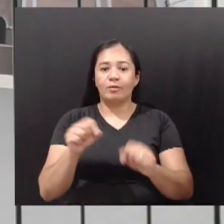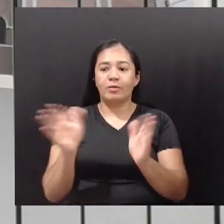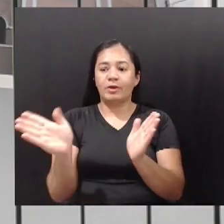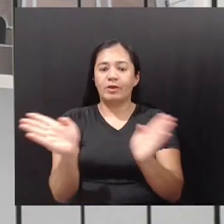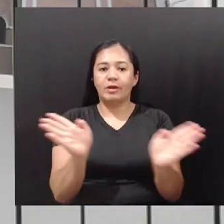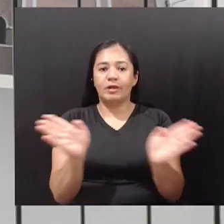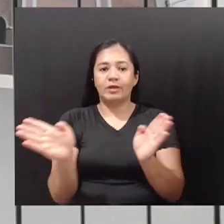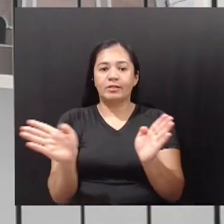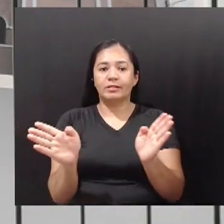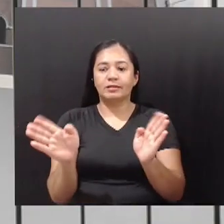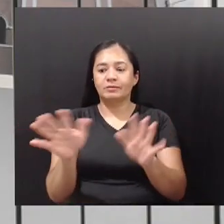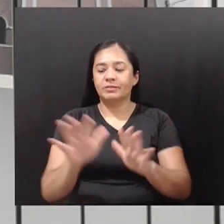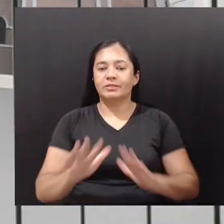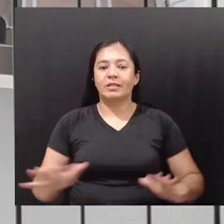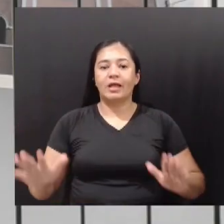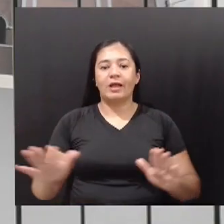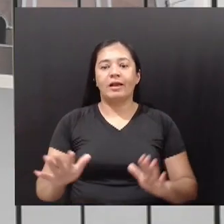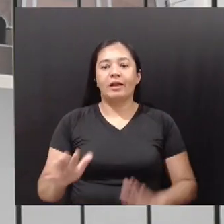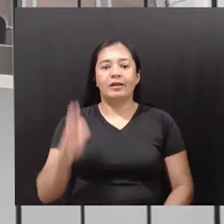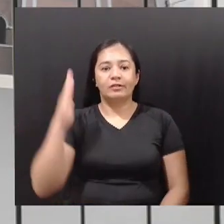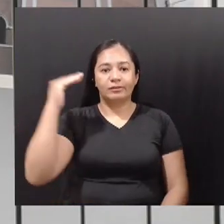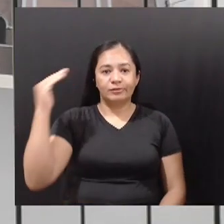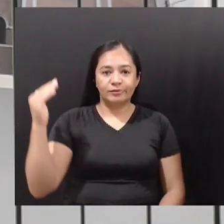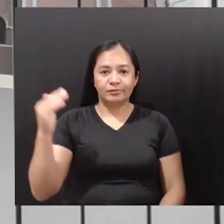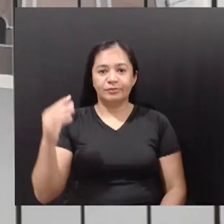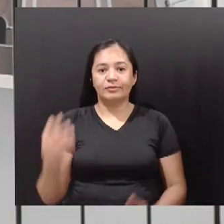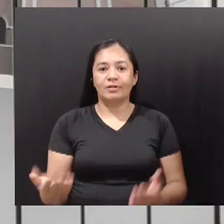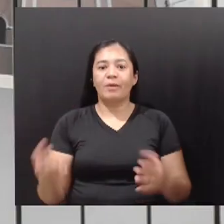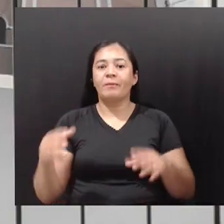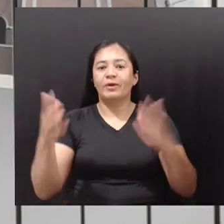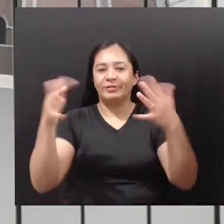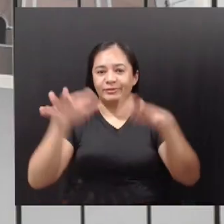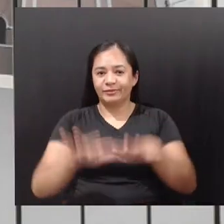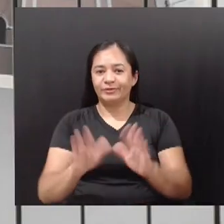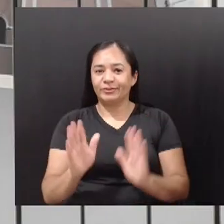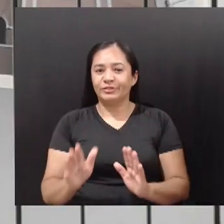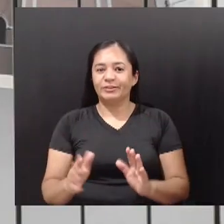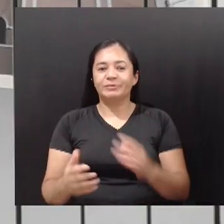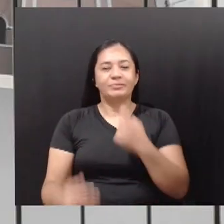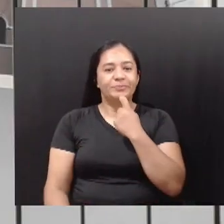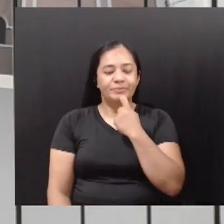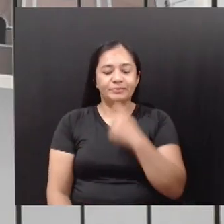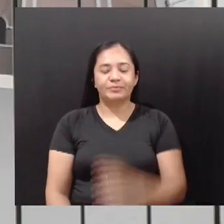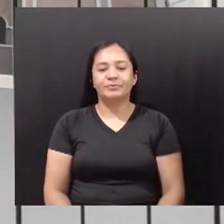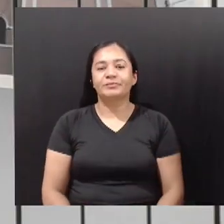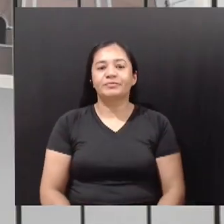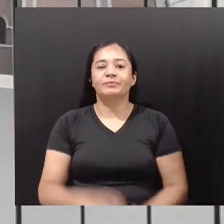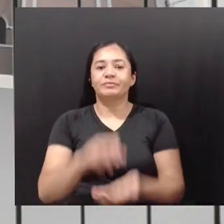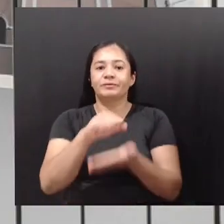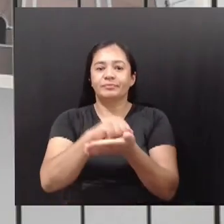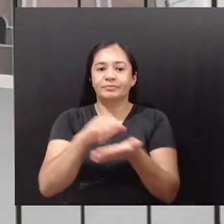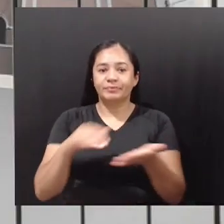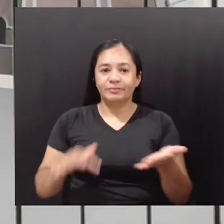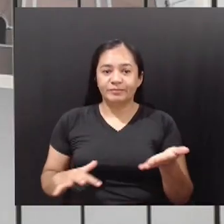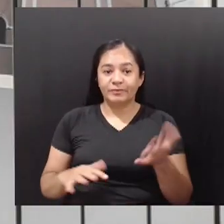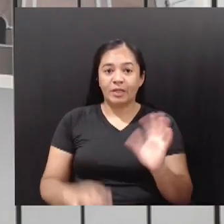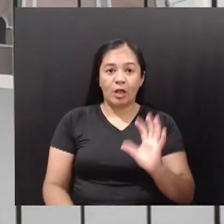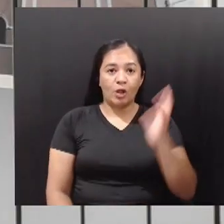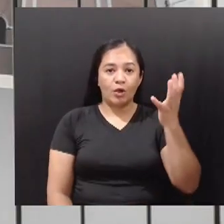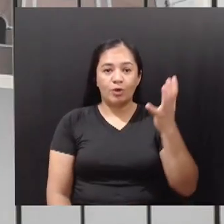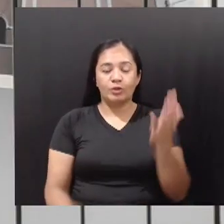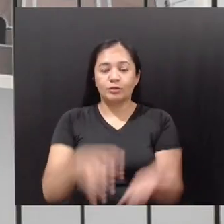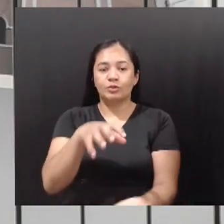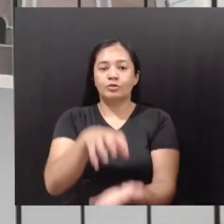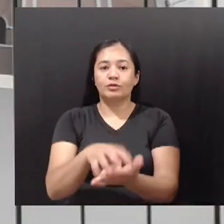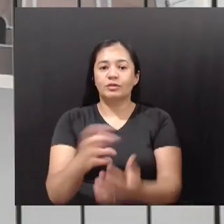o projeto Moda Inclusiva está em Campinas. As atividades são realizadas no Centro Cultural